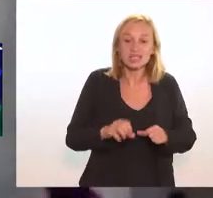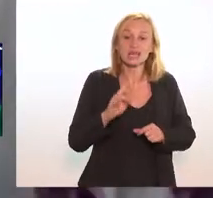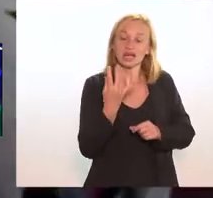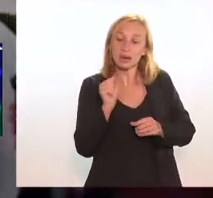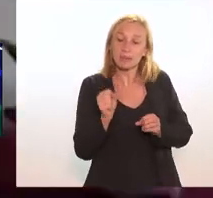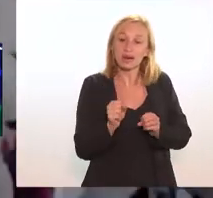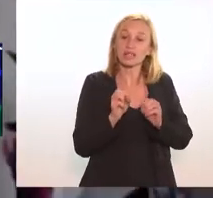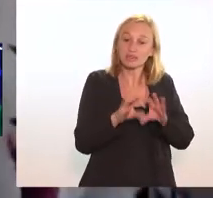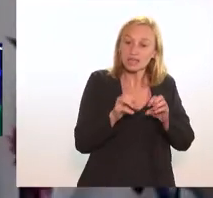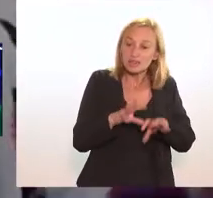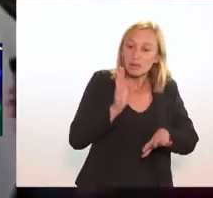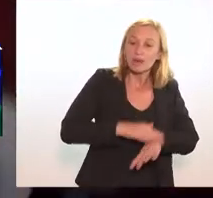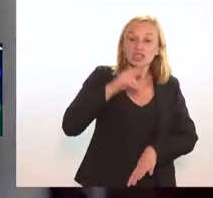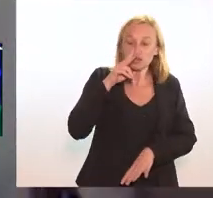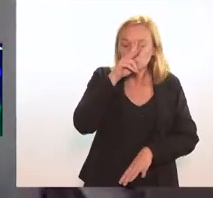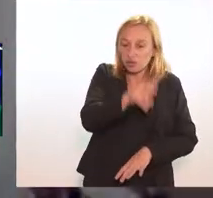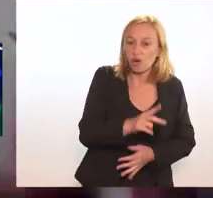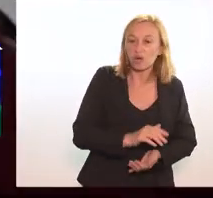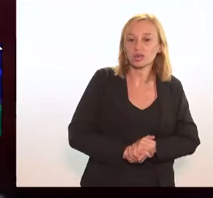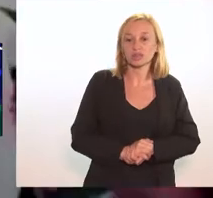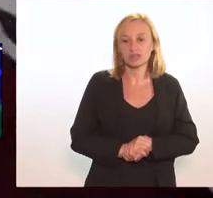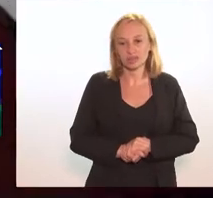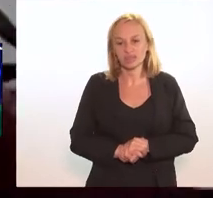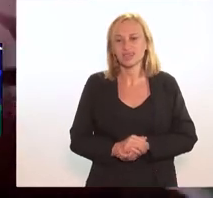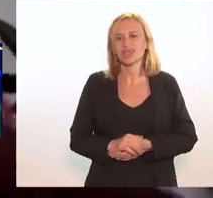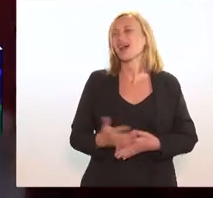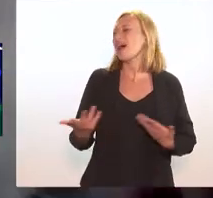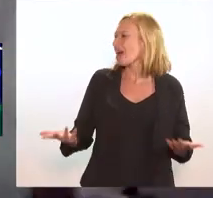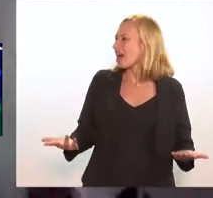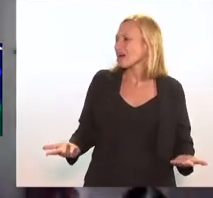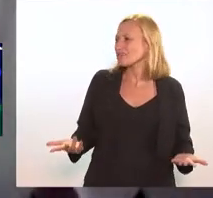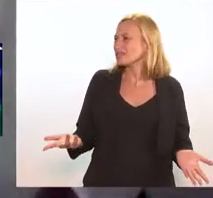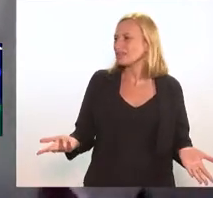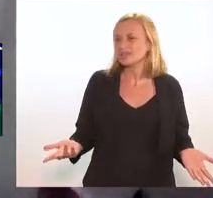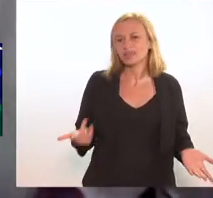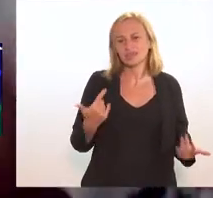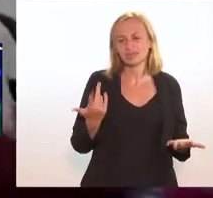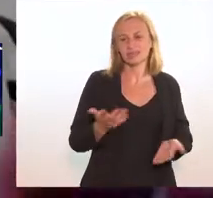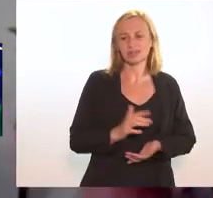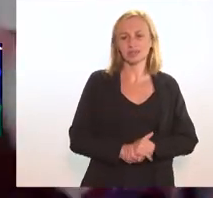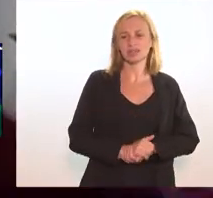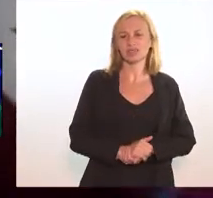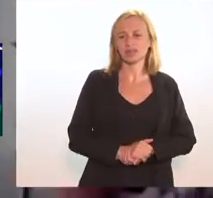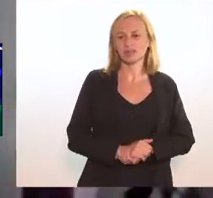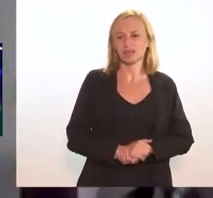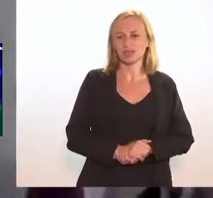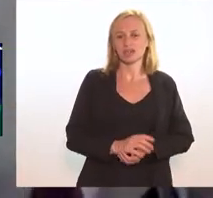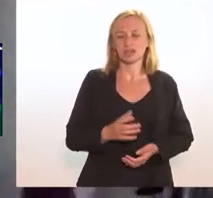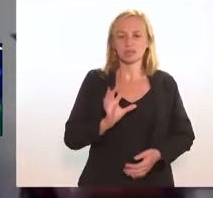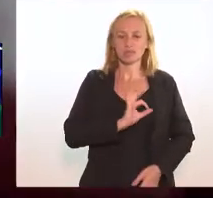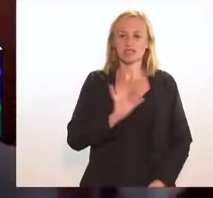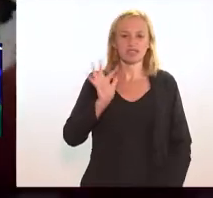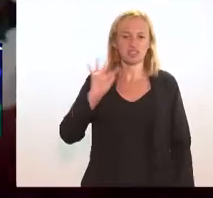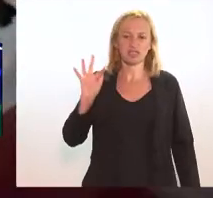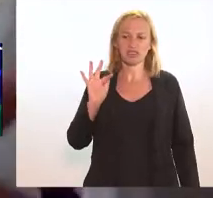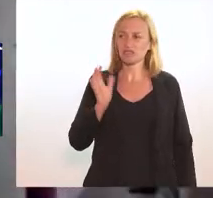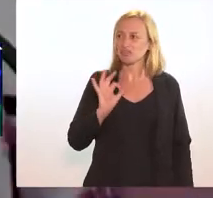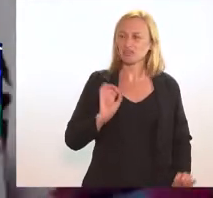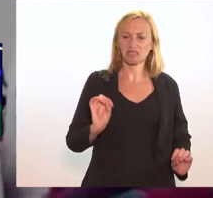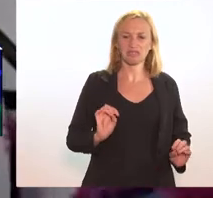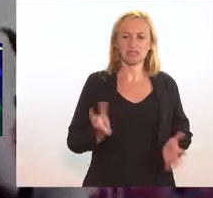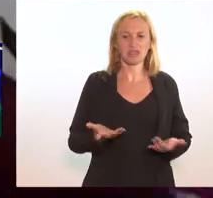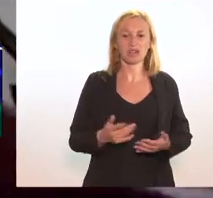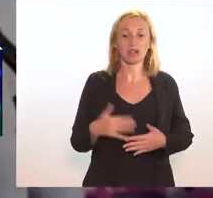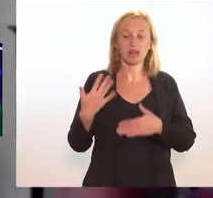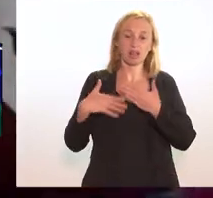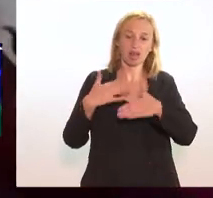pesada por parte do governo do Estado. Eu não falo do governo federal, que para mim isso não existe. Entendeu, Luiz Paulo? Para mim, o governo federal não existe. Ele, ao longo do ano